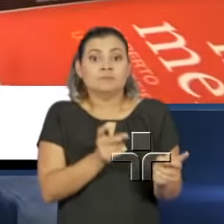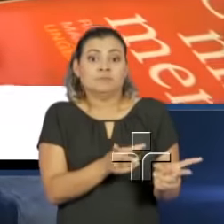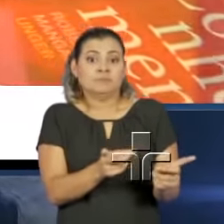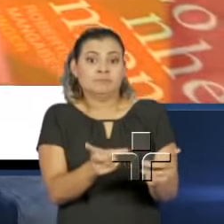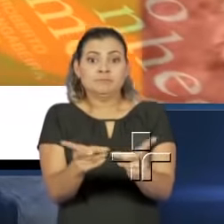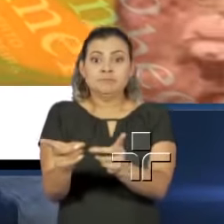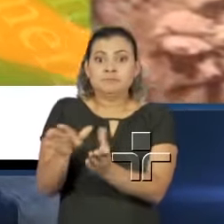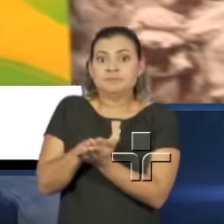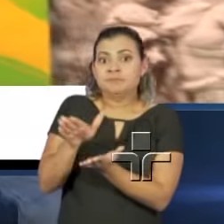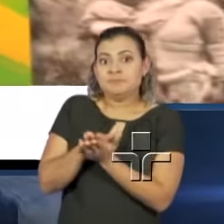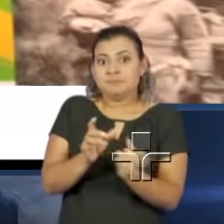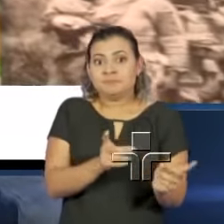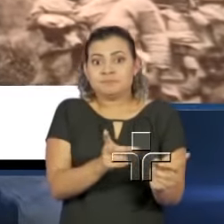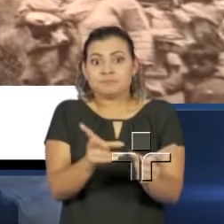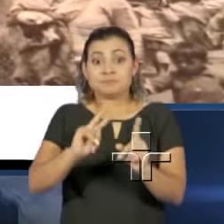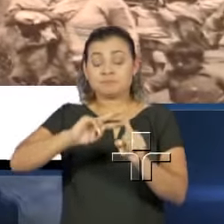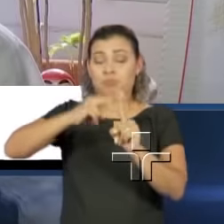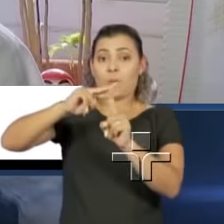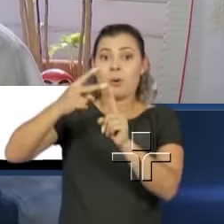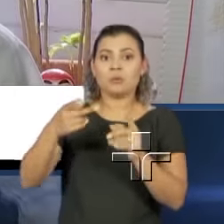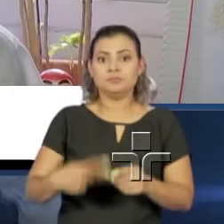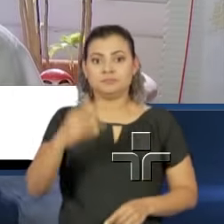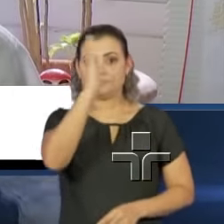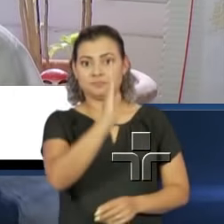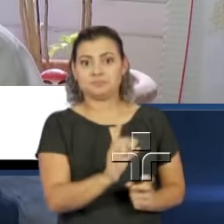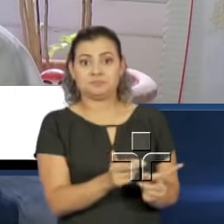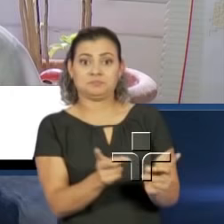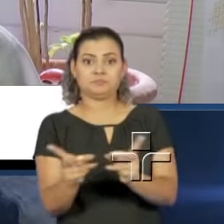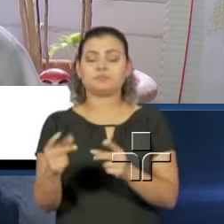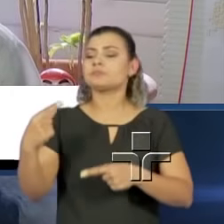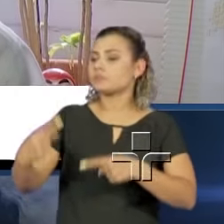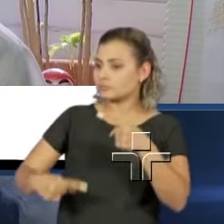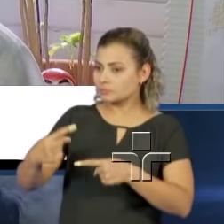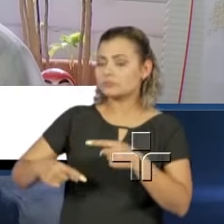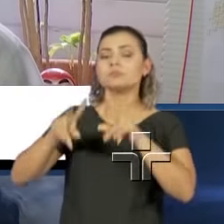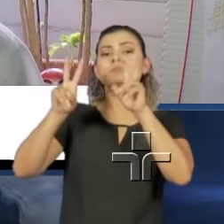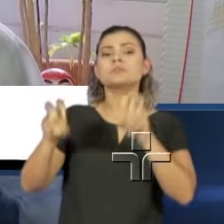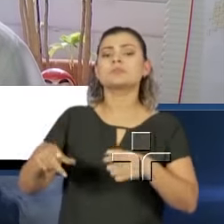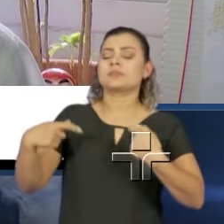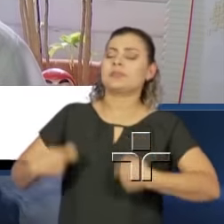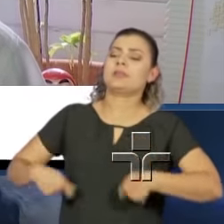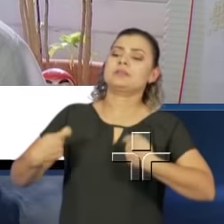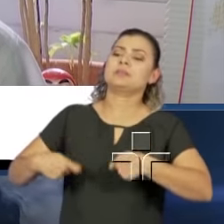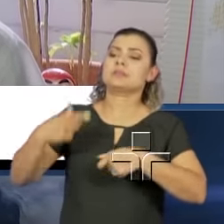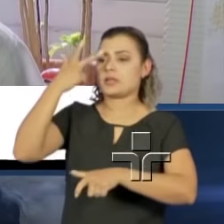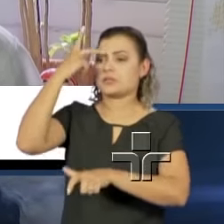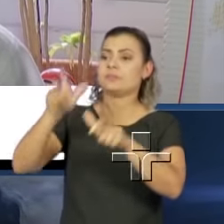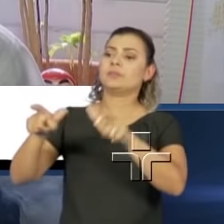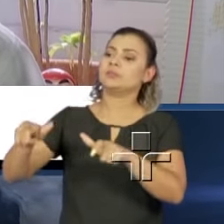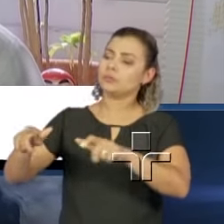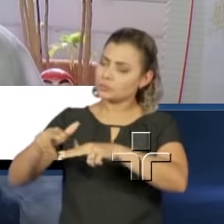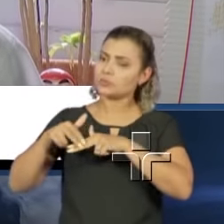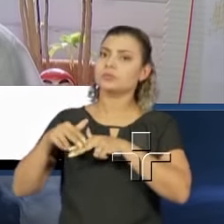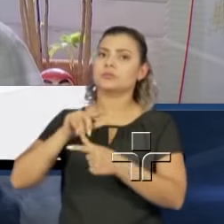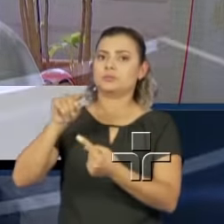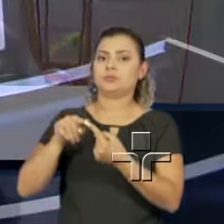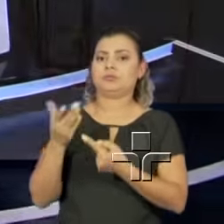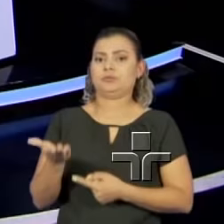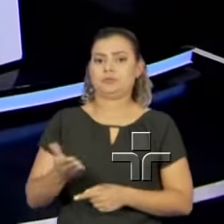mercado editorial e triplicam no Brasil. Política é tratar sobre a necessidade dos outros.